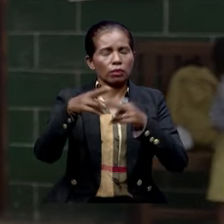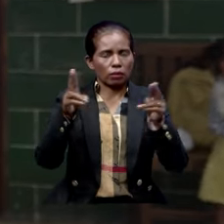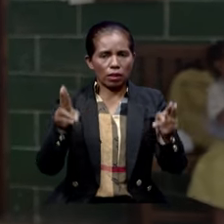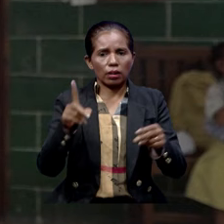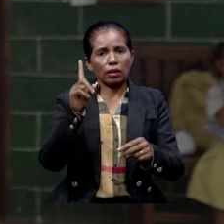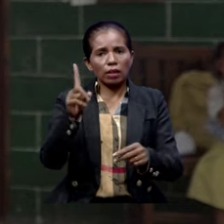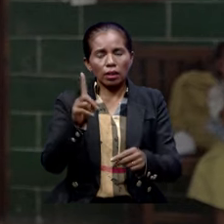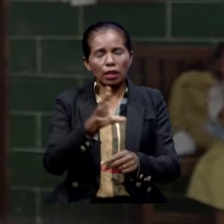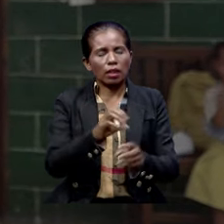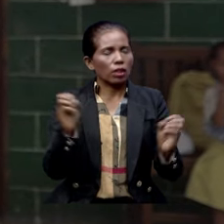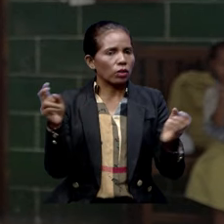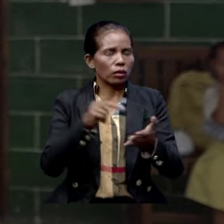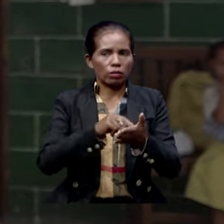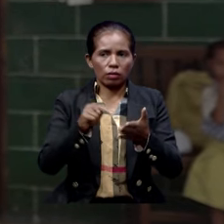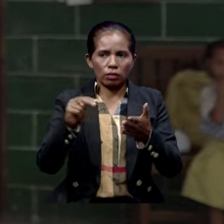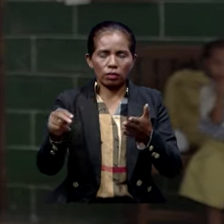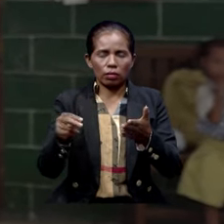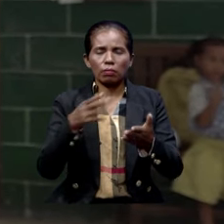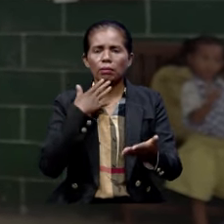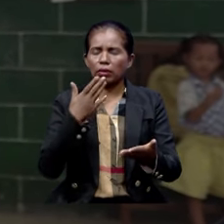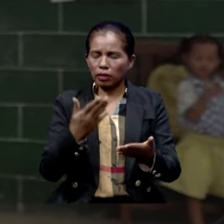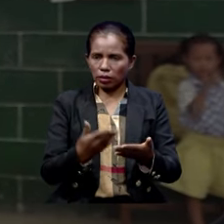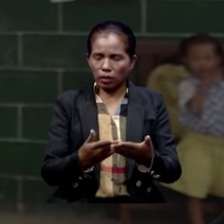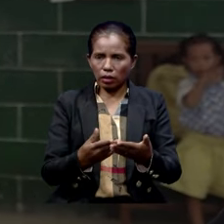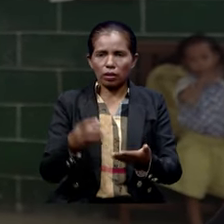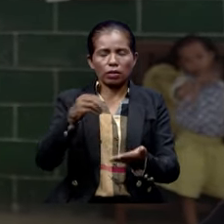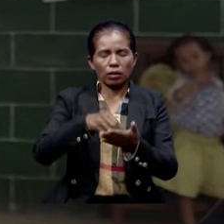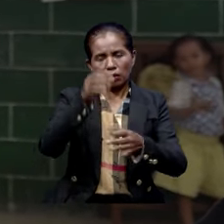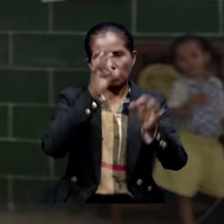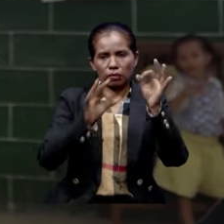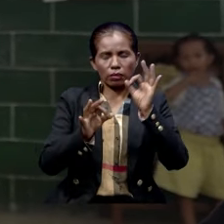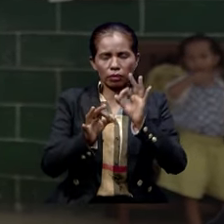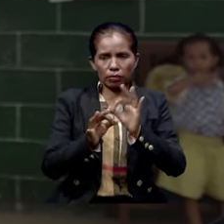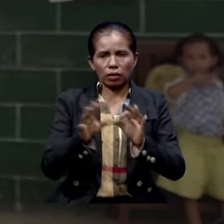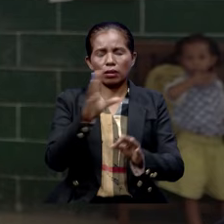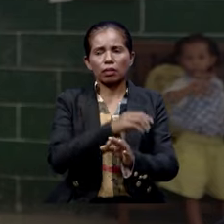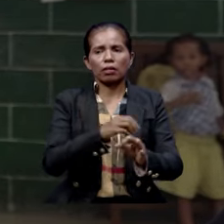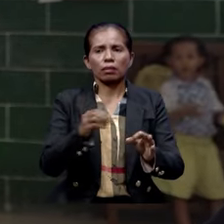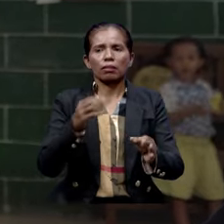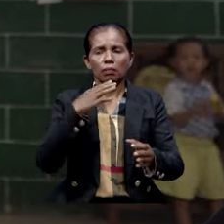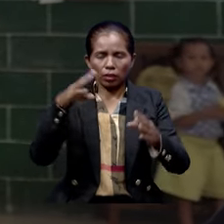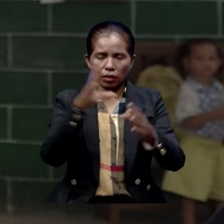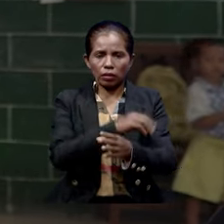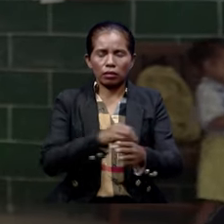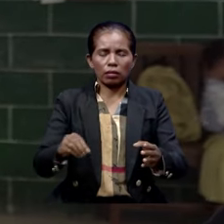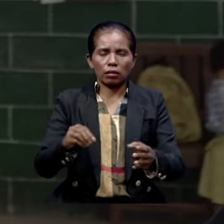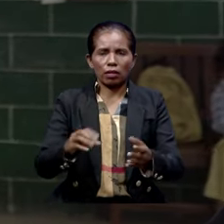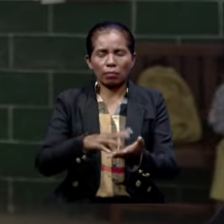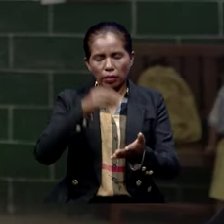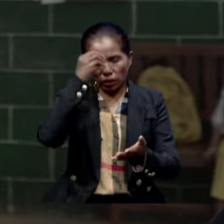Laos, número não bem viável, não garante baia qualidade do processo de ensino